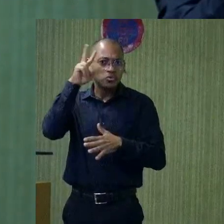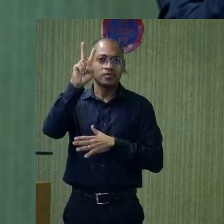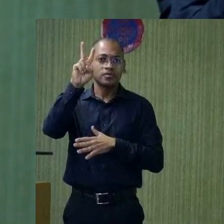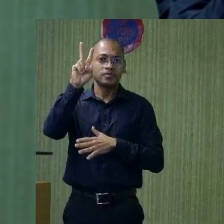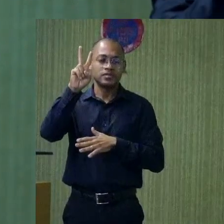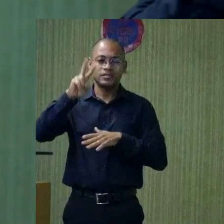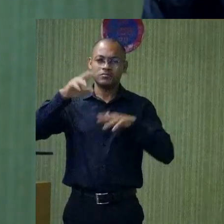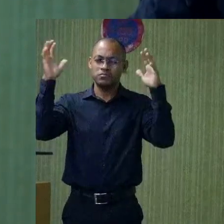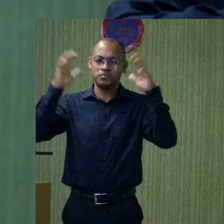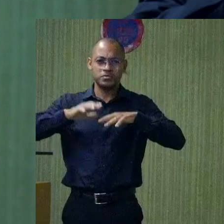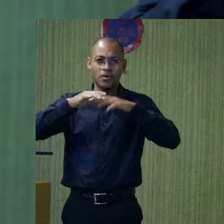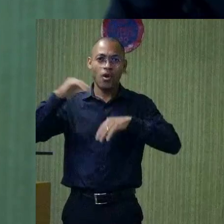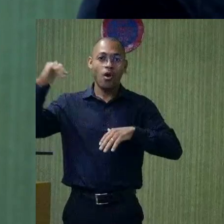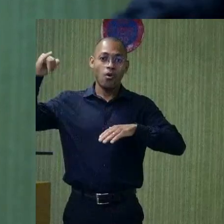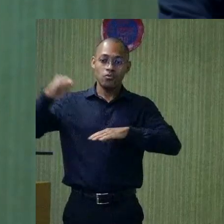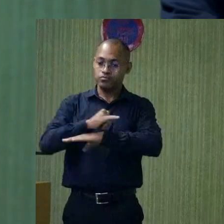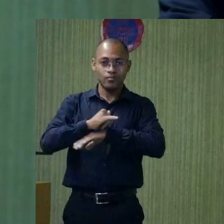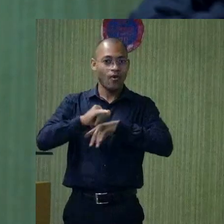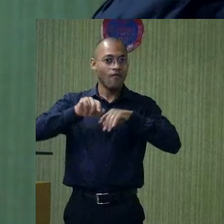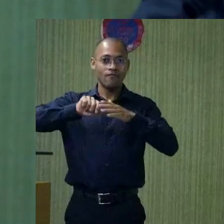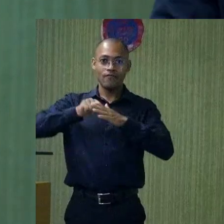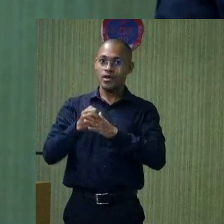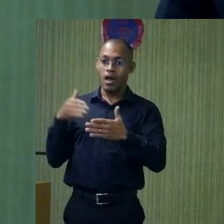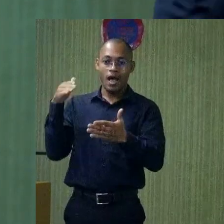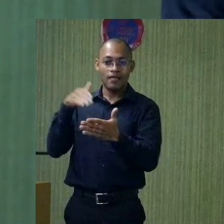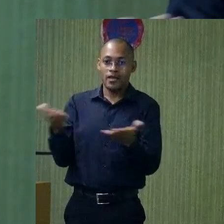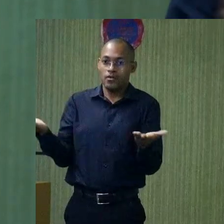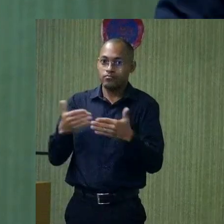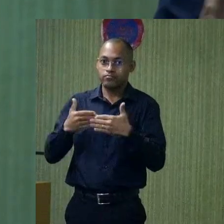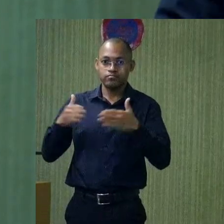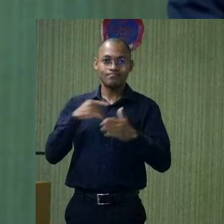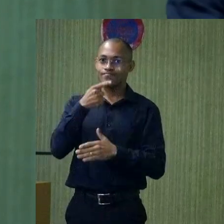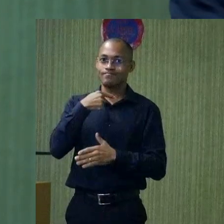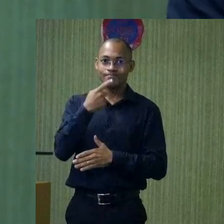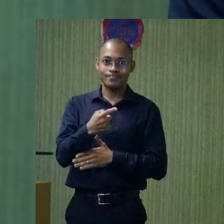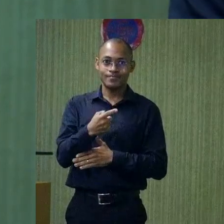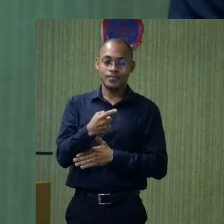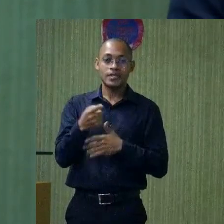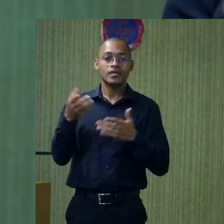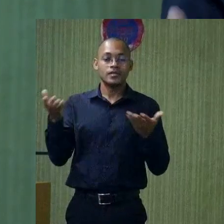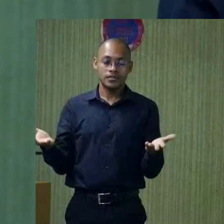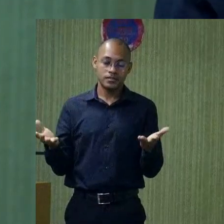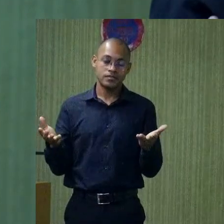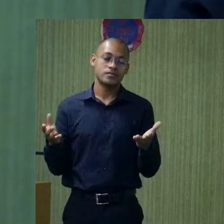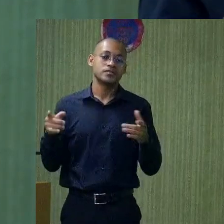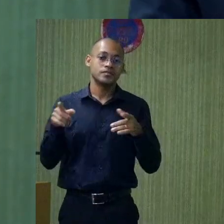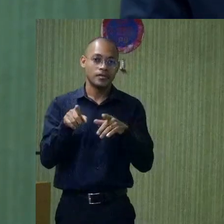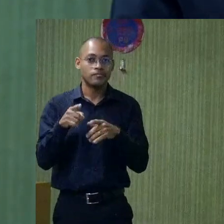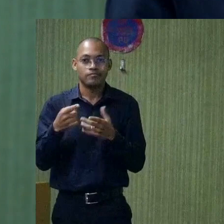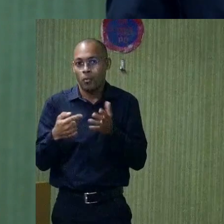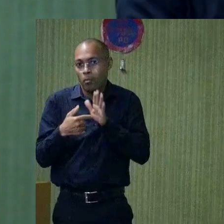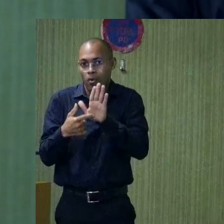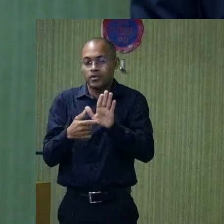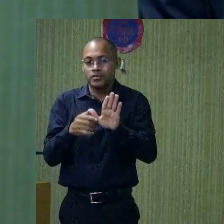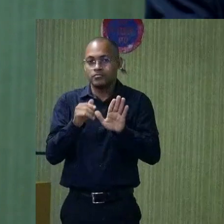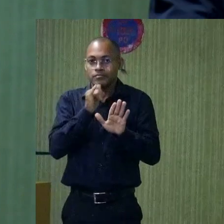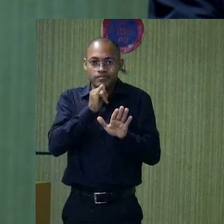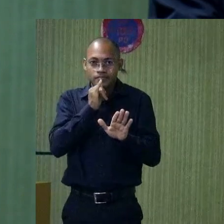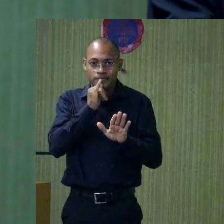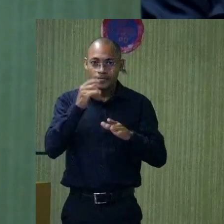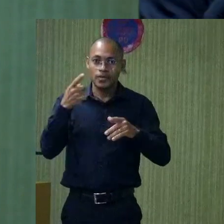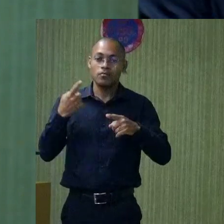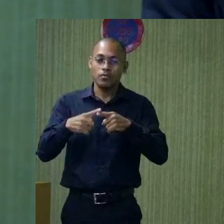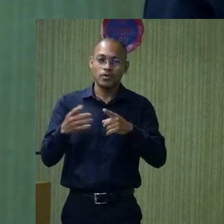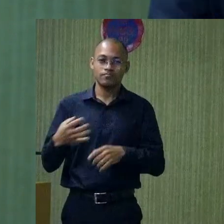o aeroporto fechou e não abriu até hoje isso impacta assim é um exemplo né do que impacta a